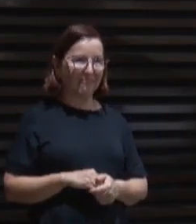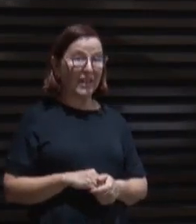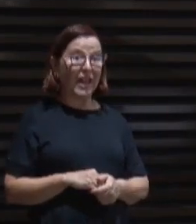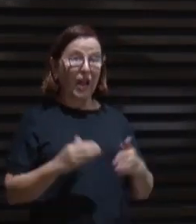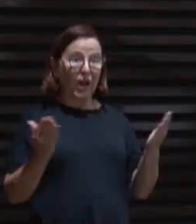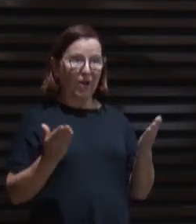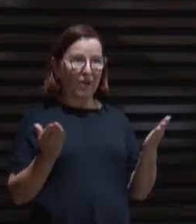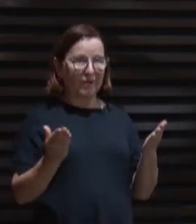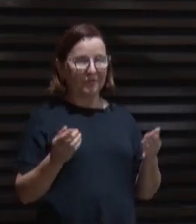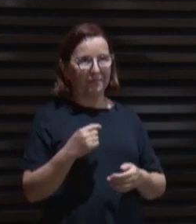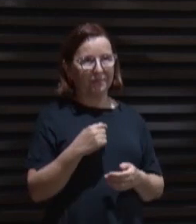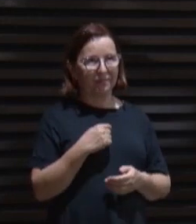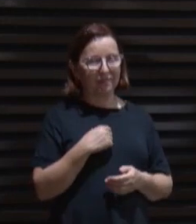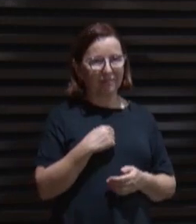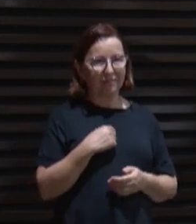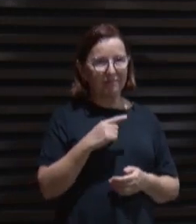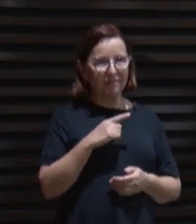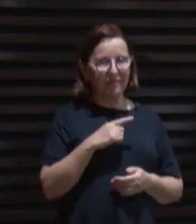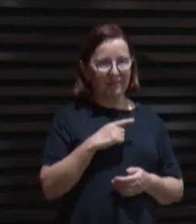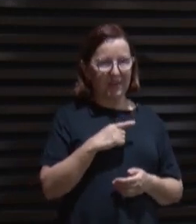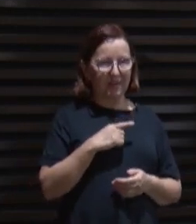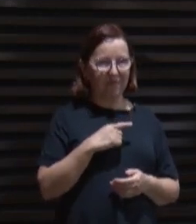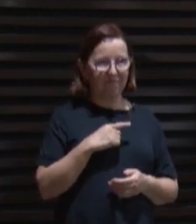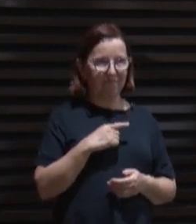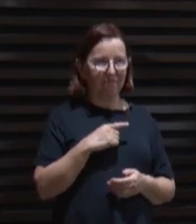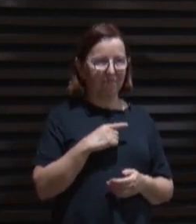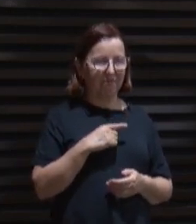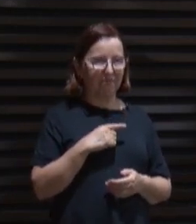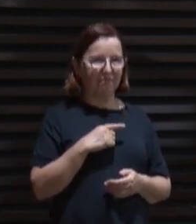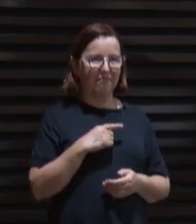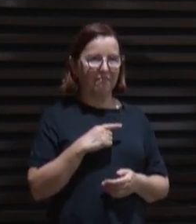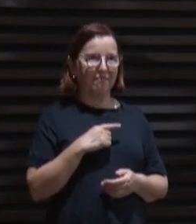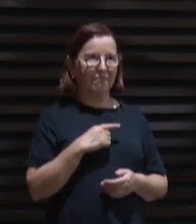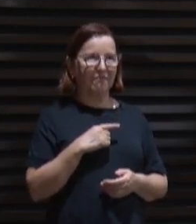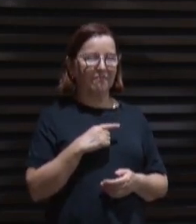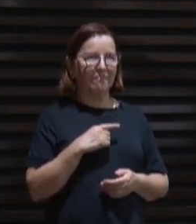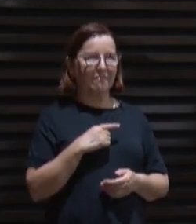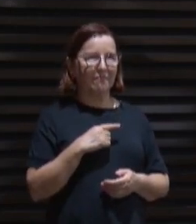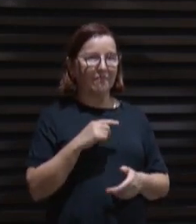Hoje eu tenho alguns informantes mundiais,